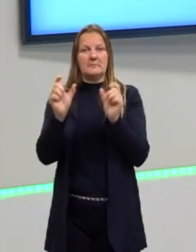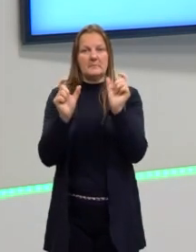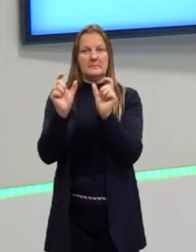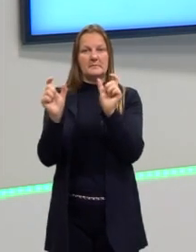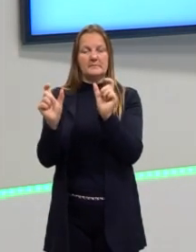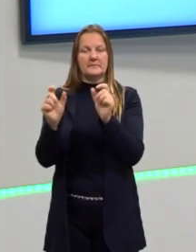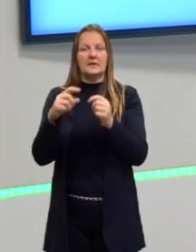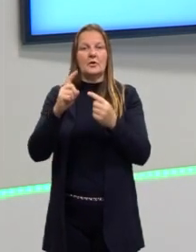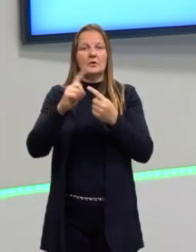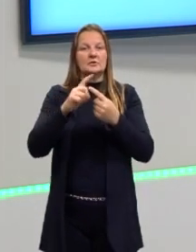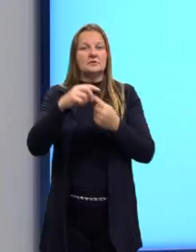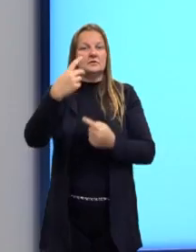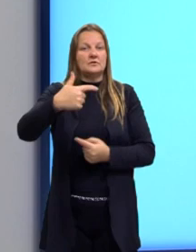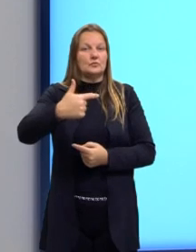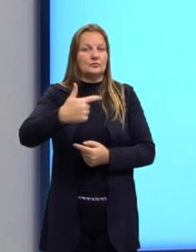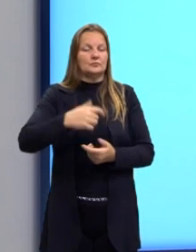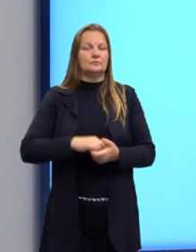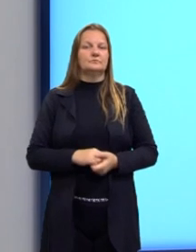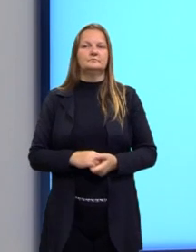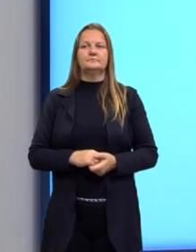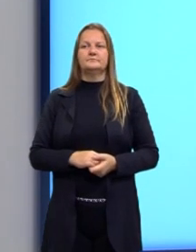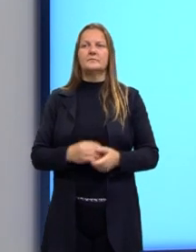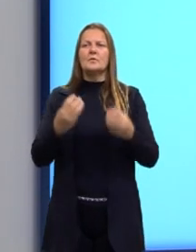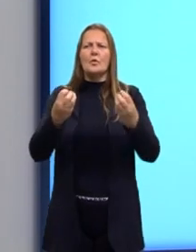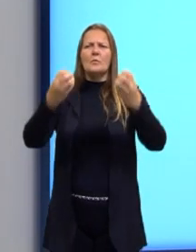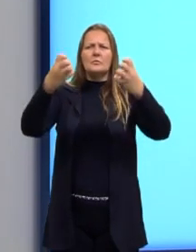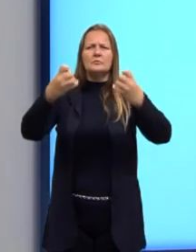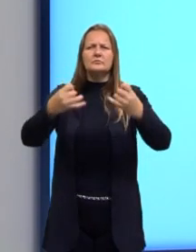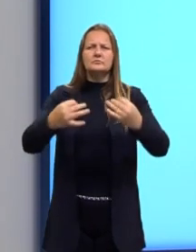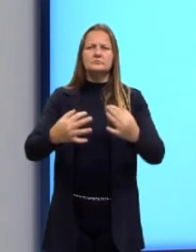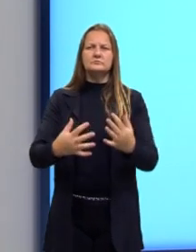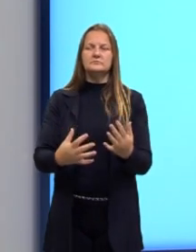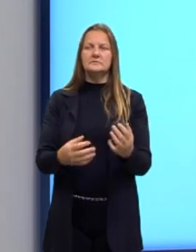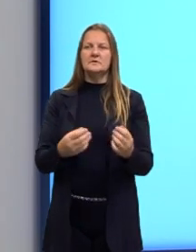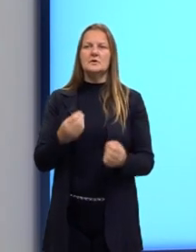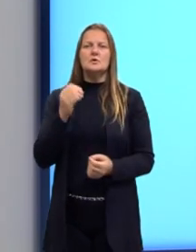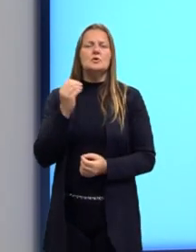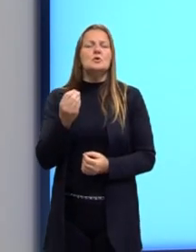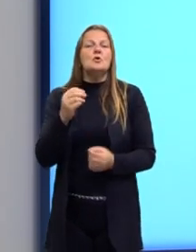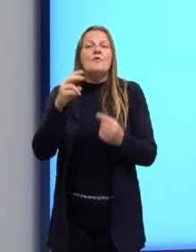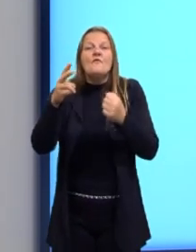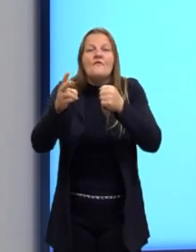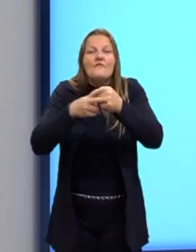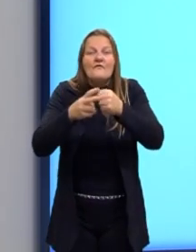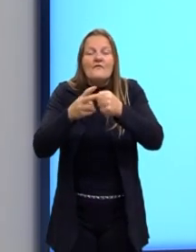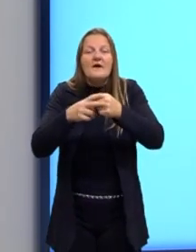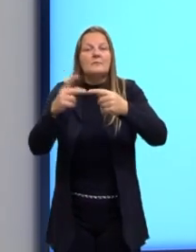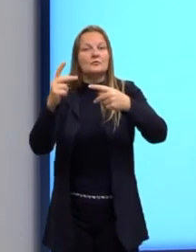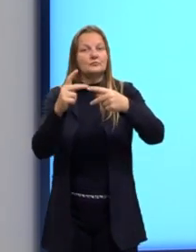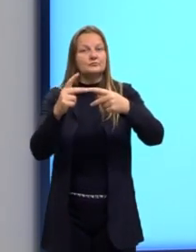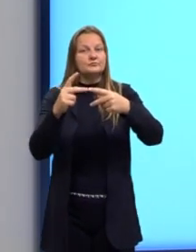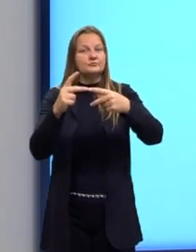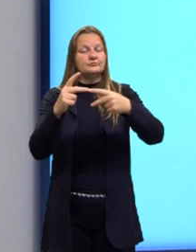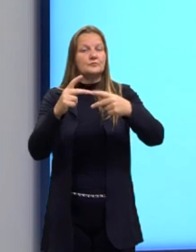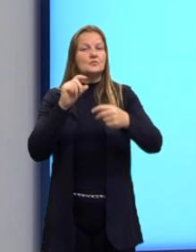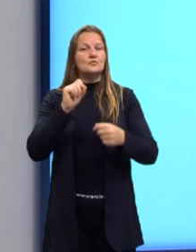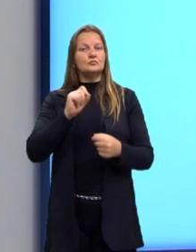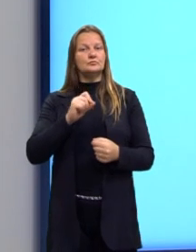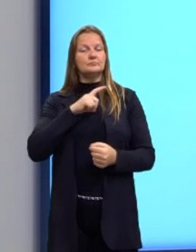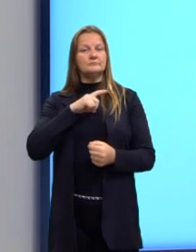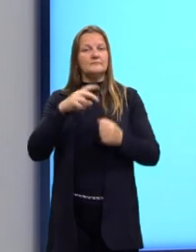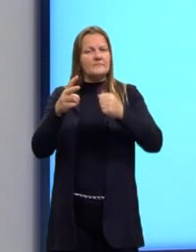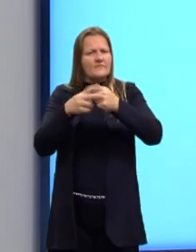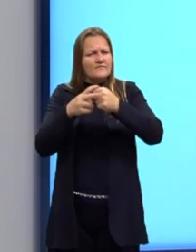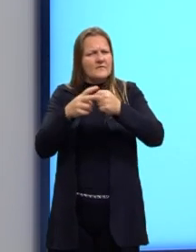é o segundo tipo o inseparável os inseparáveis eles são verbos preposicionados quer dizer aquele